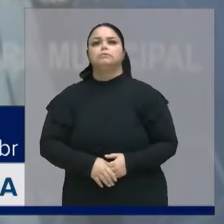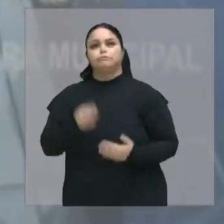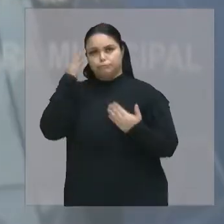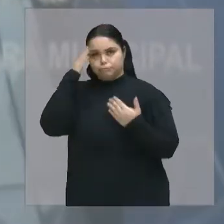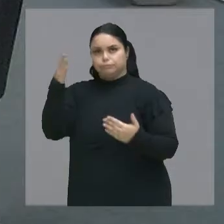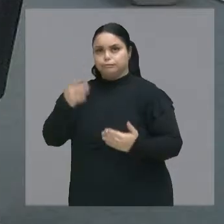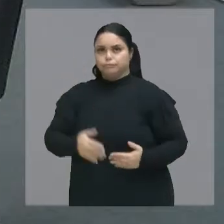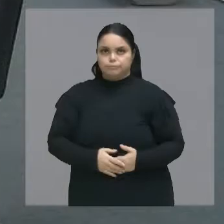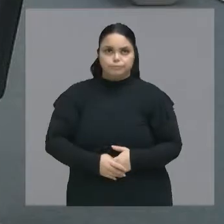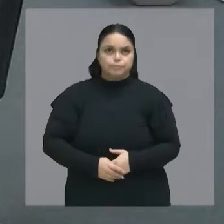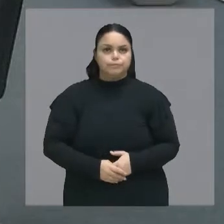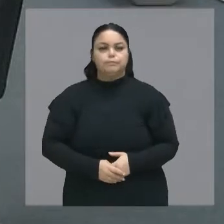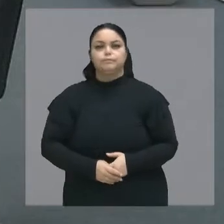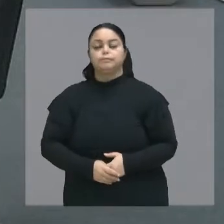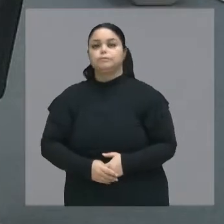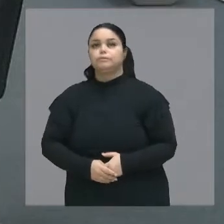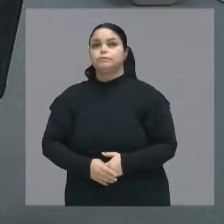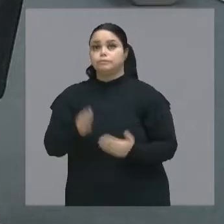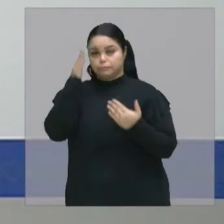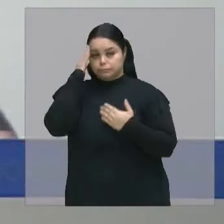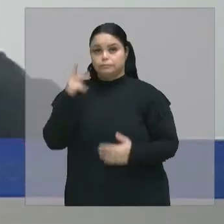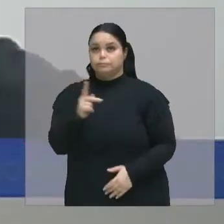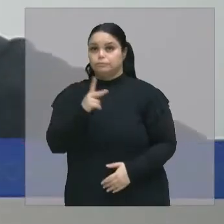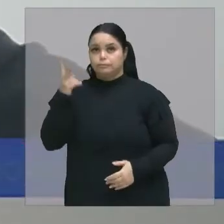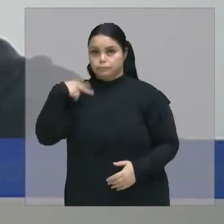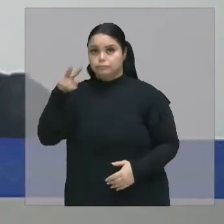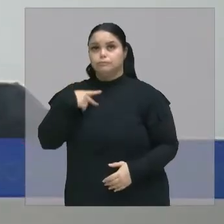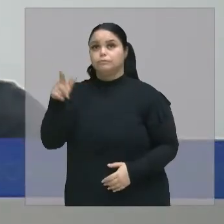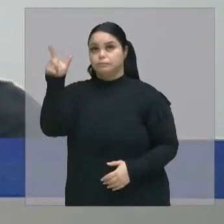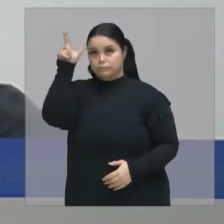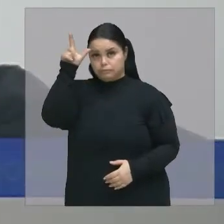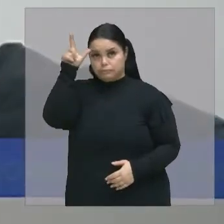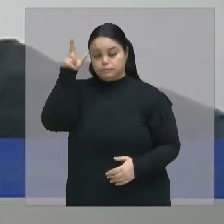presidente. Obrigado, vereador Lino Bispo.